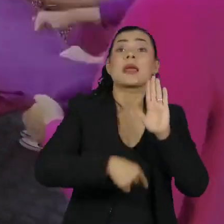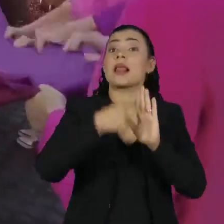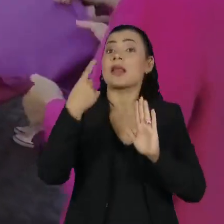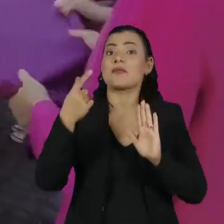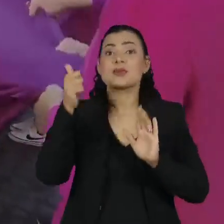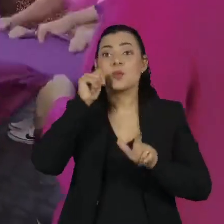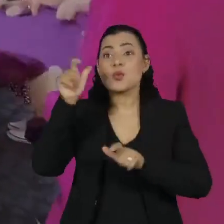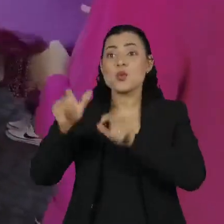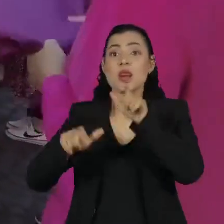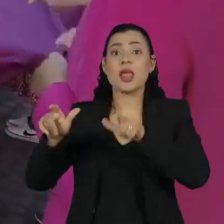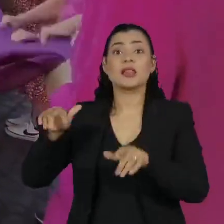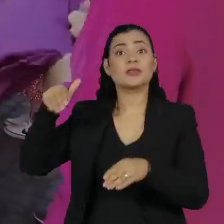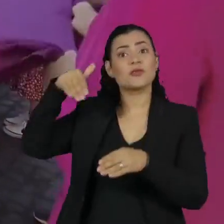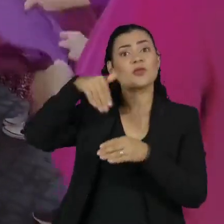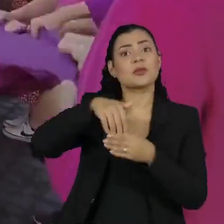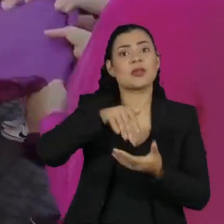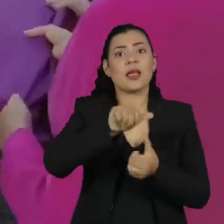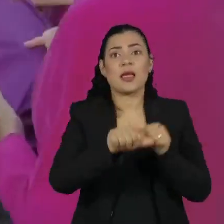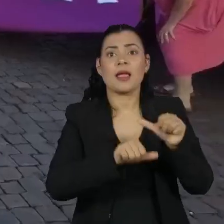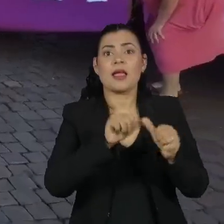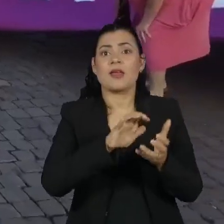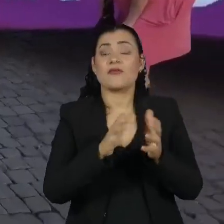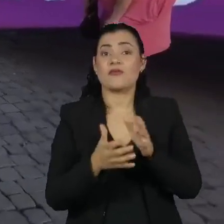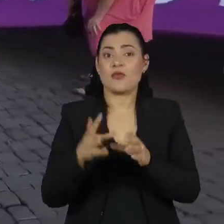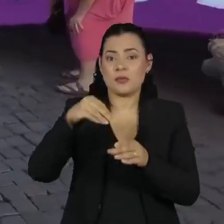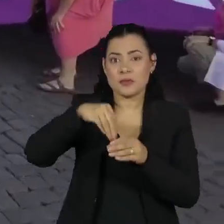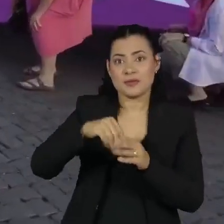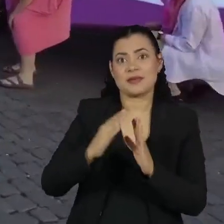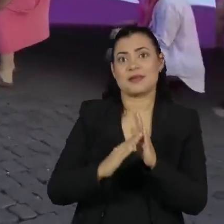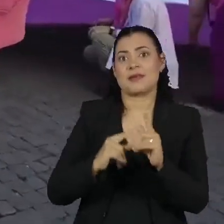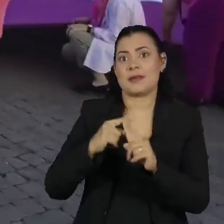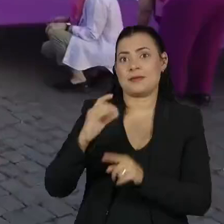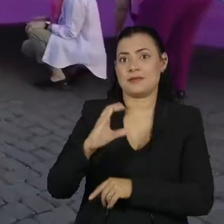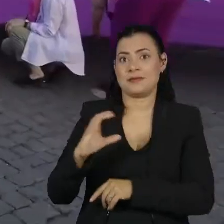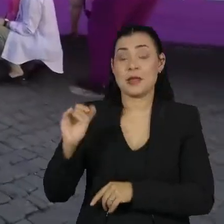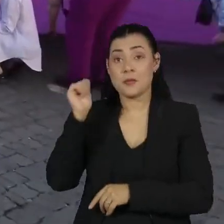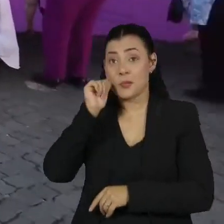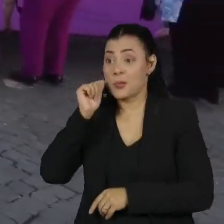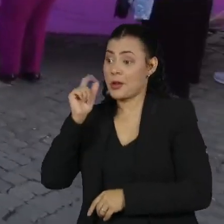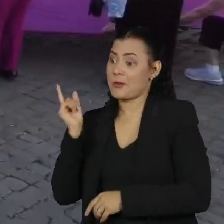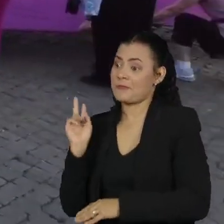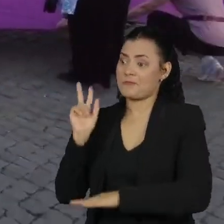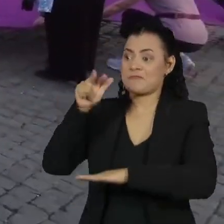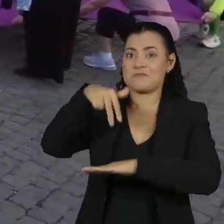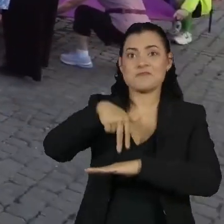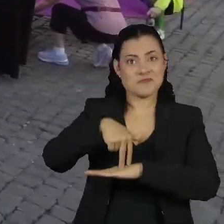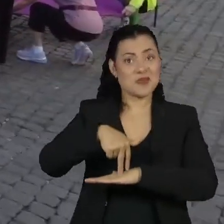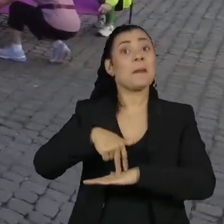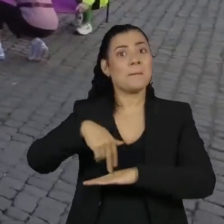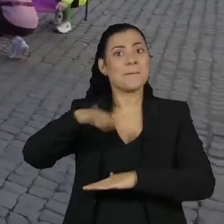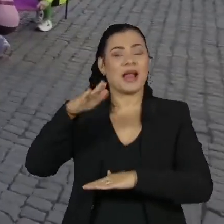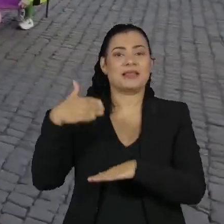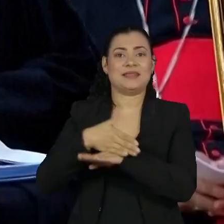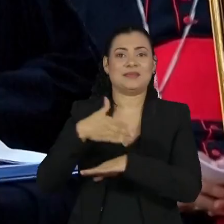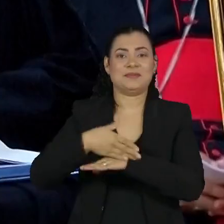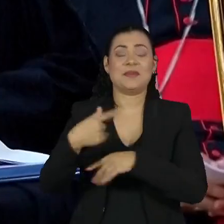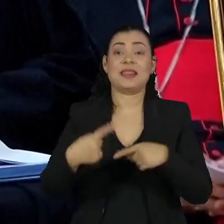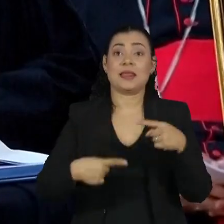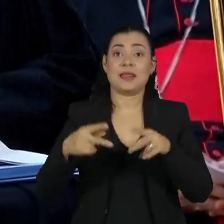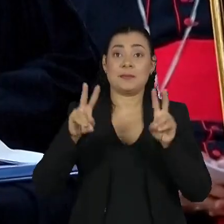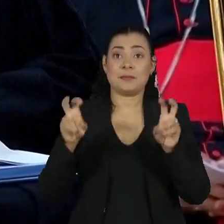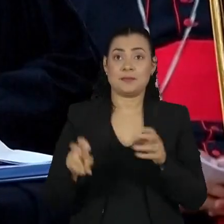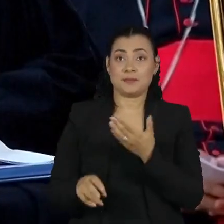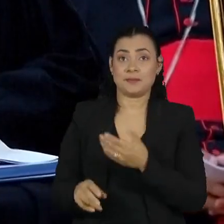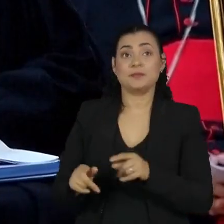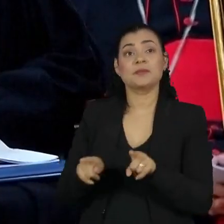elas pudessem votar as reformas no encontro a ordenação feminina será um dos assuntos em debate o